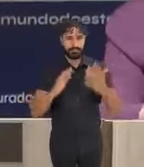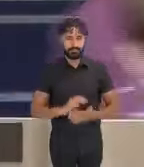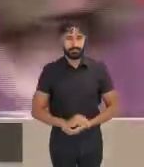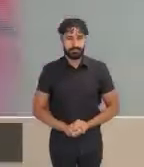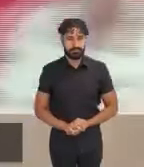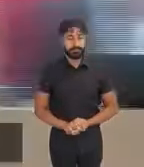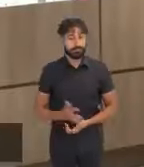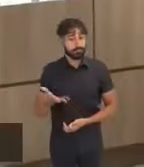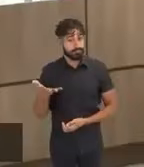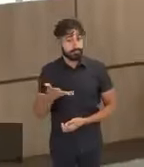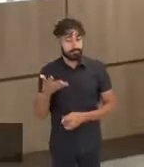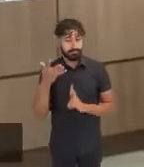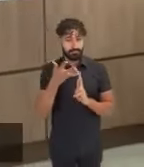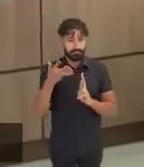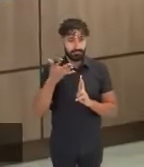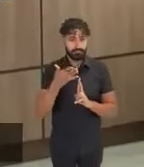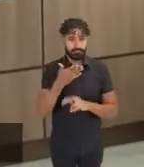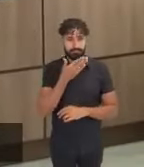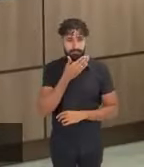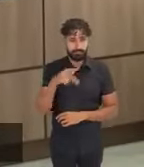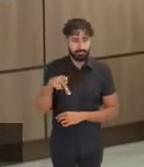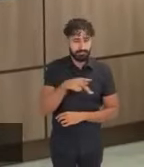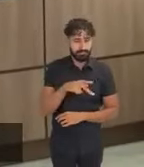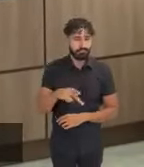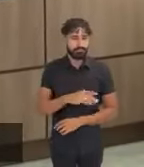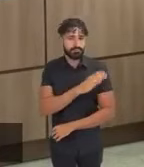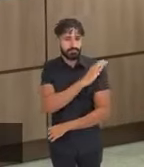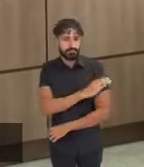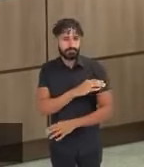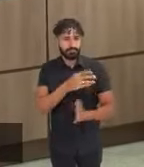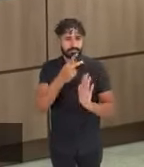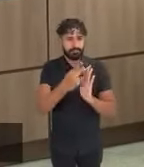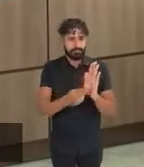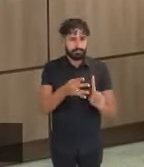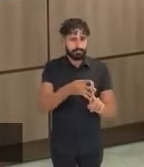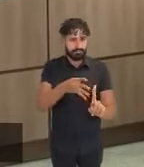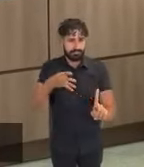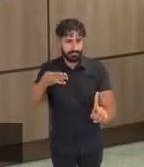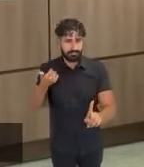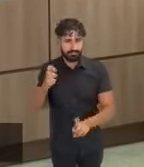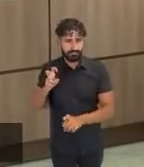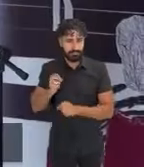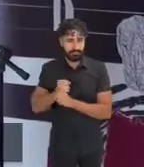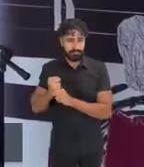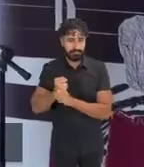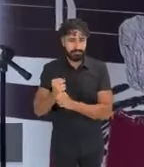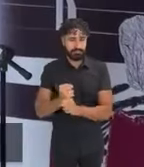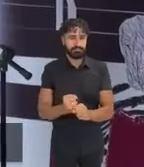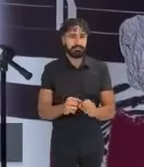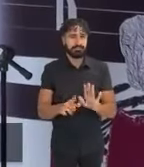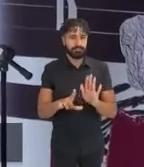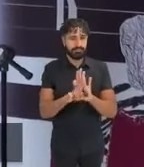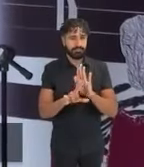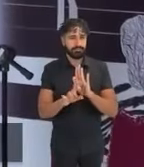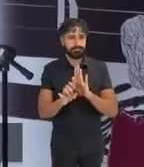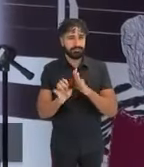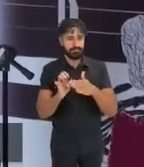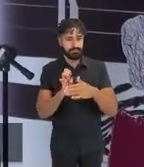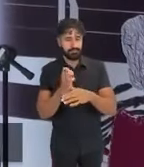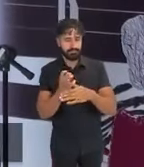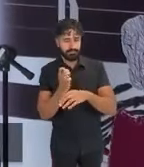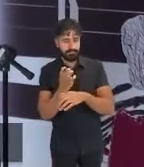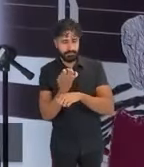Ouviremos agora o docente e coordenador do projeto de extensão 15 anos da Lei de Estágio da Universidade Federal do Ceará,